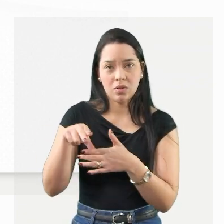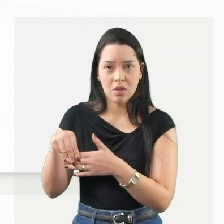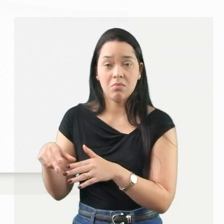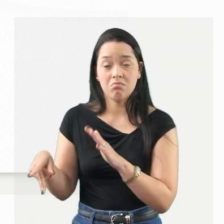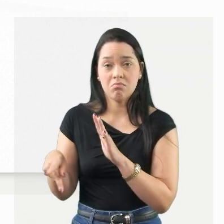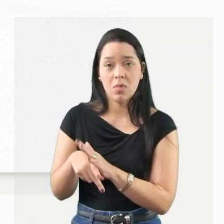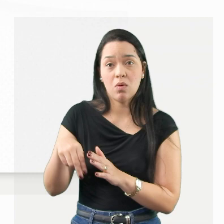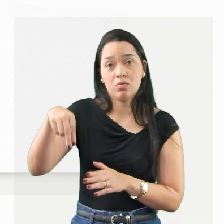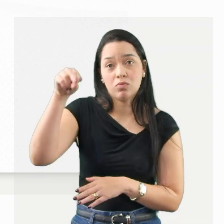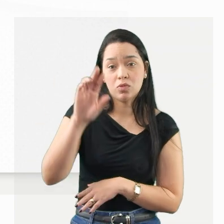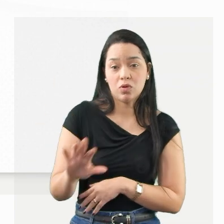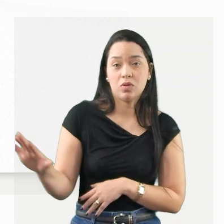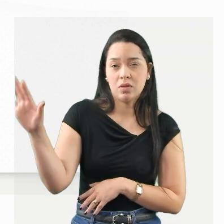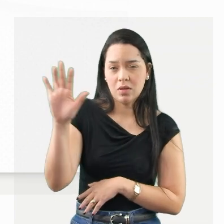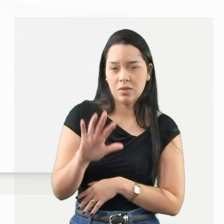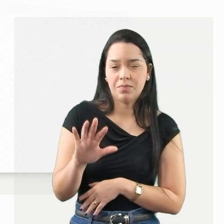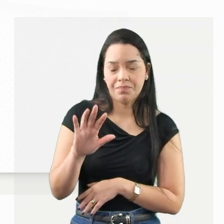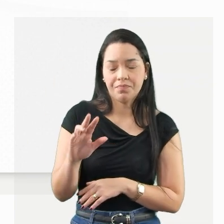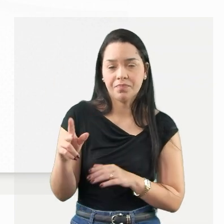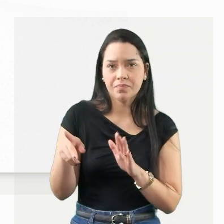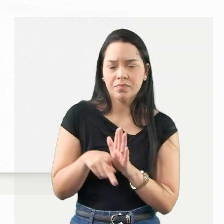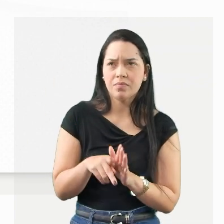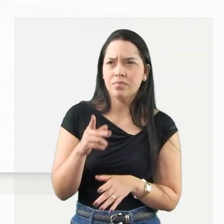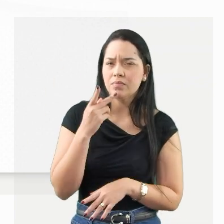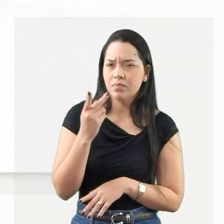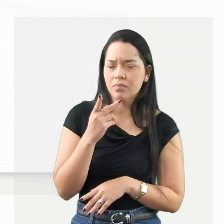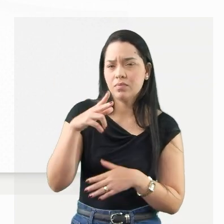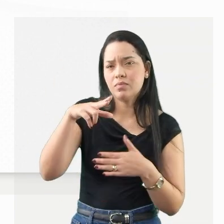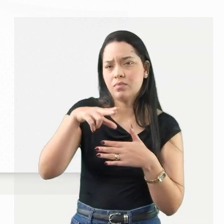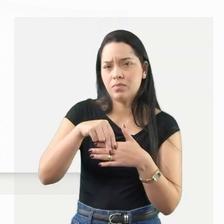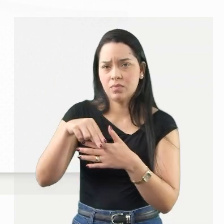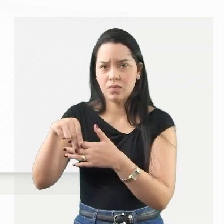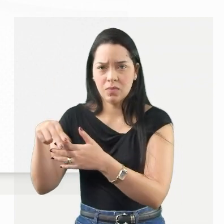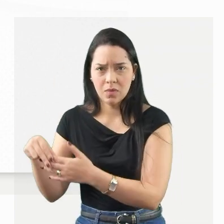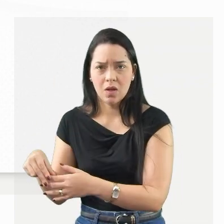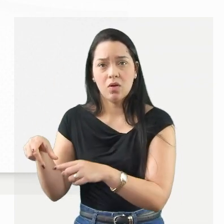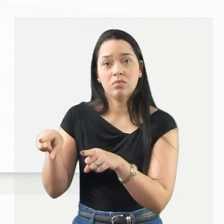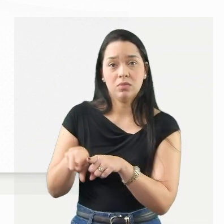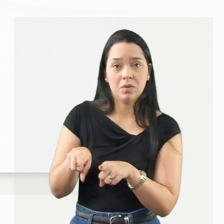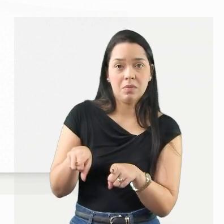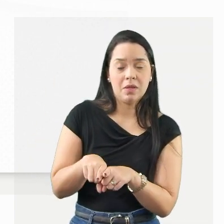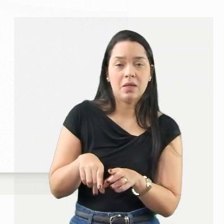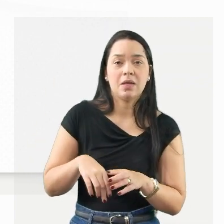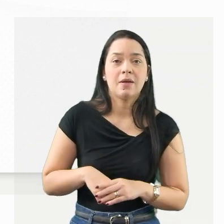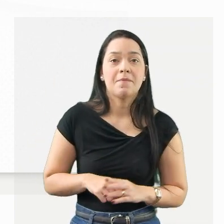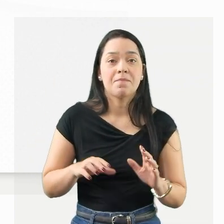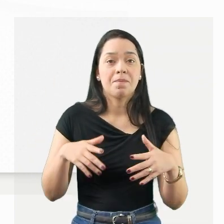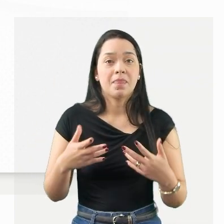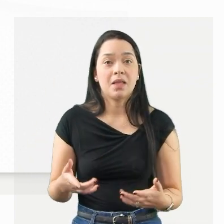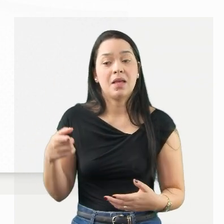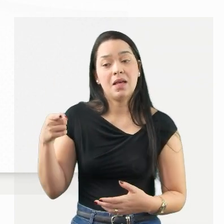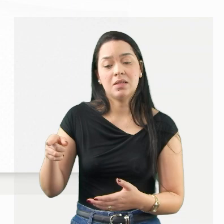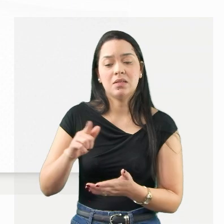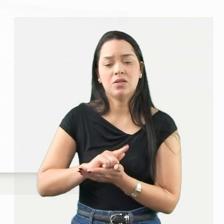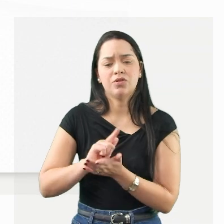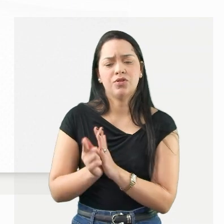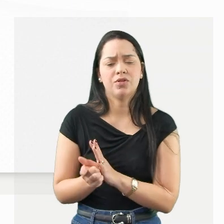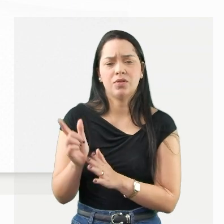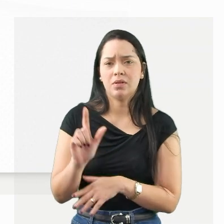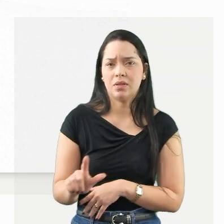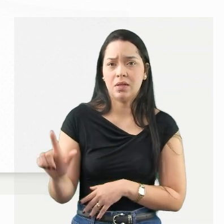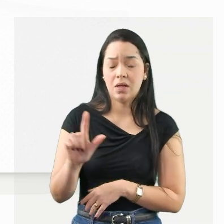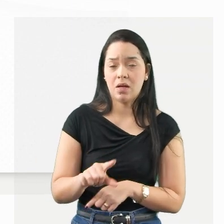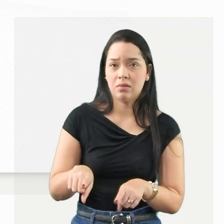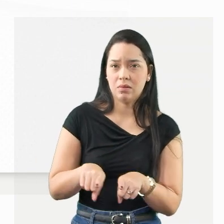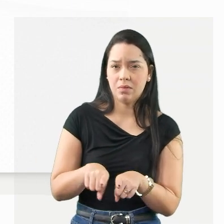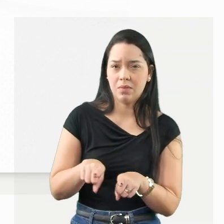Nordeste, né? É algo assim bem típico quando a gente fala de cordel, desse tipo de gênero literário. E esse gênero literário, ele é